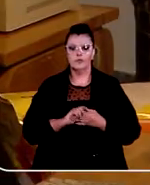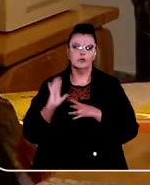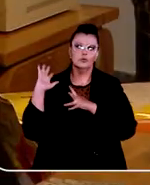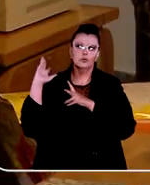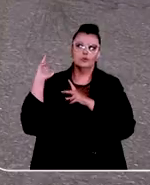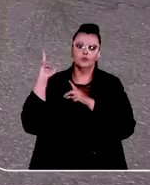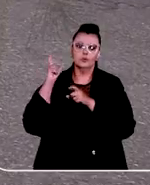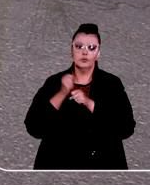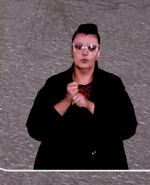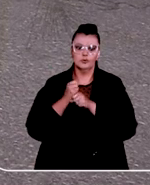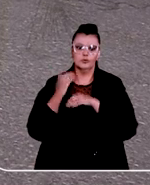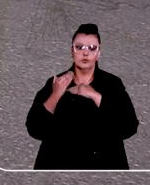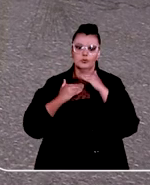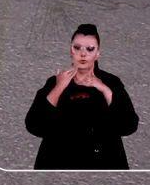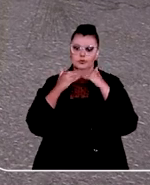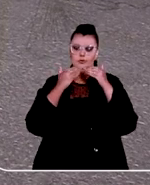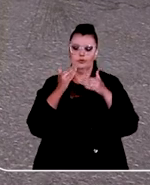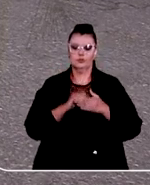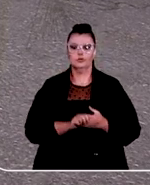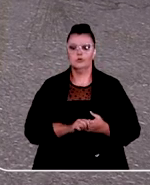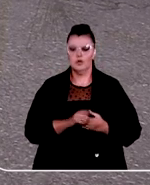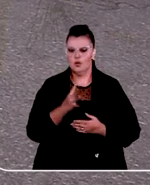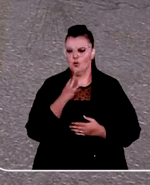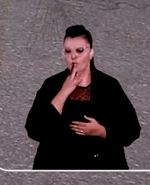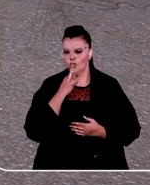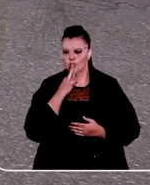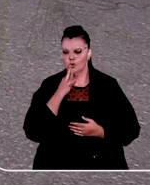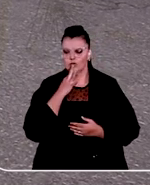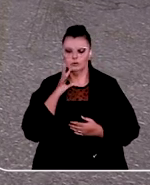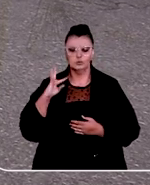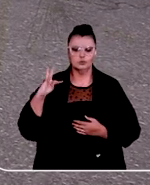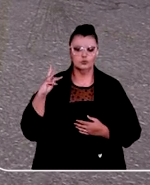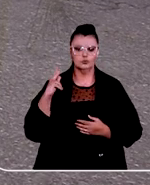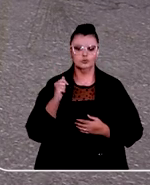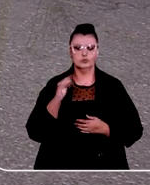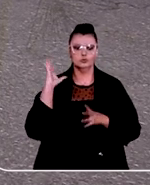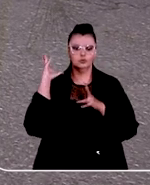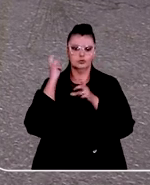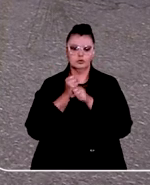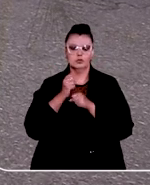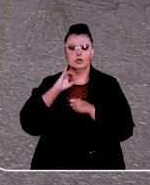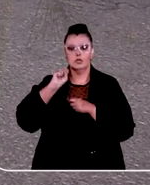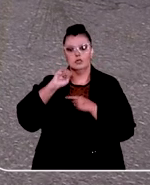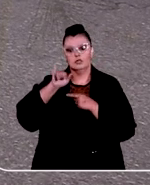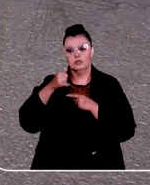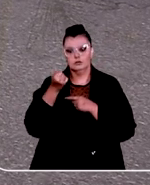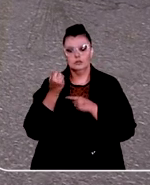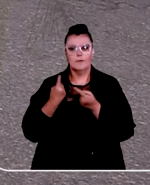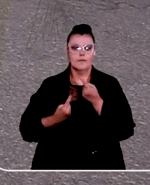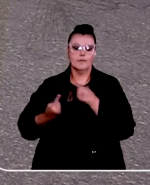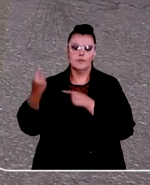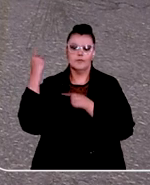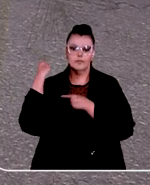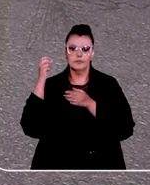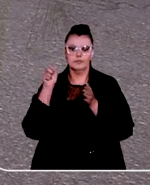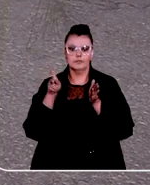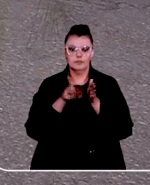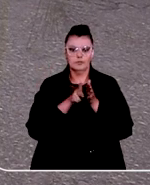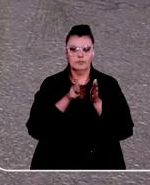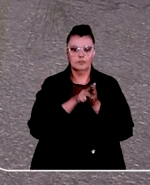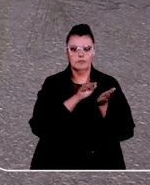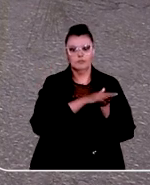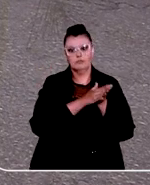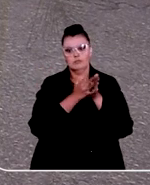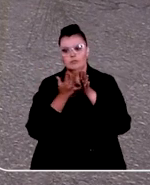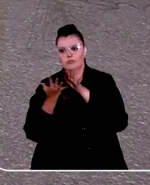final de Abril passear pela exposição do papel ao digital os 35 anos da corte cidadã é como fazer